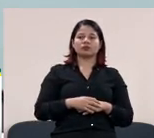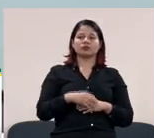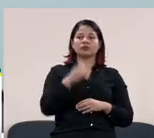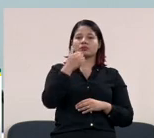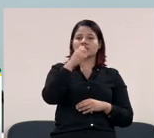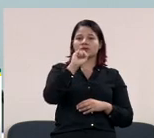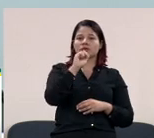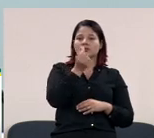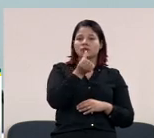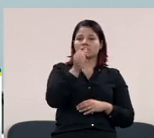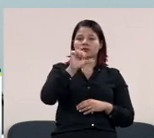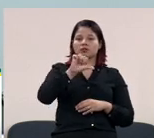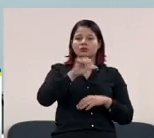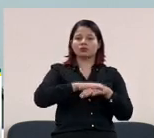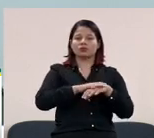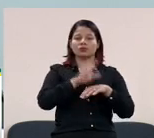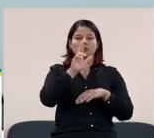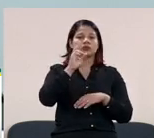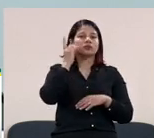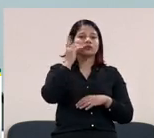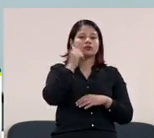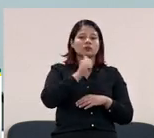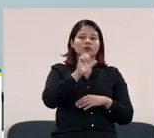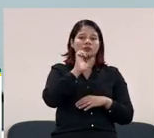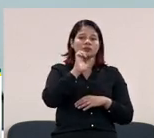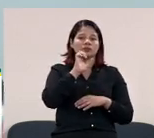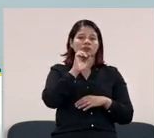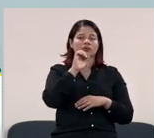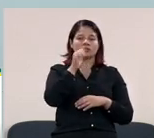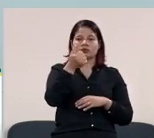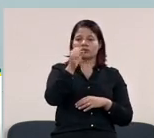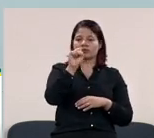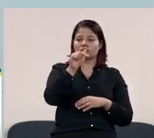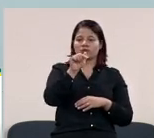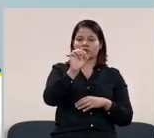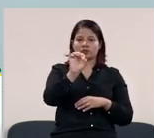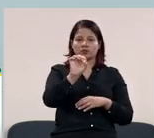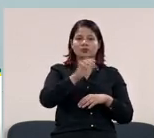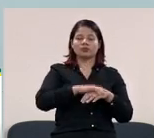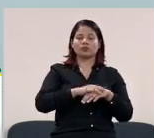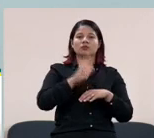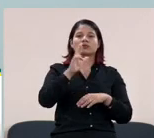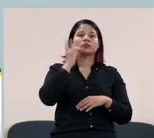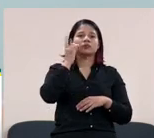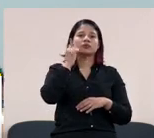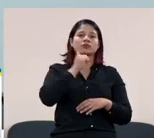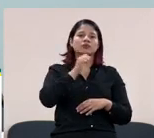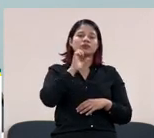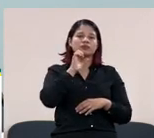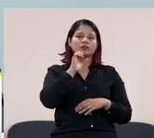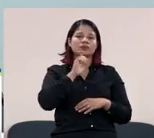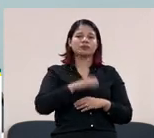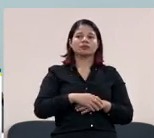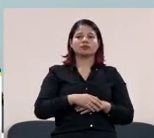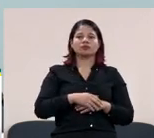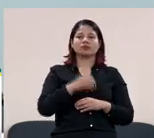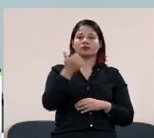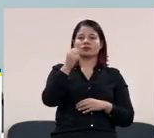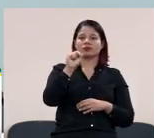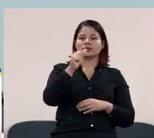indicação 1869, de autoria da deputada Edna Alzeia, indicação 1870, de autoria da deputada Edna Alzeia,